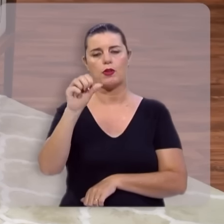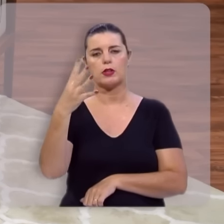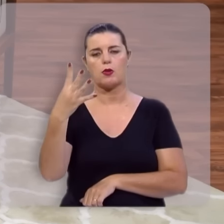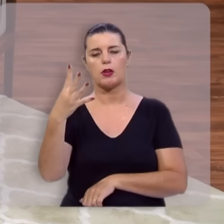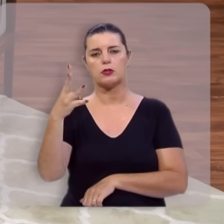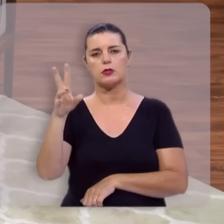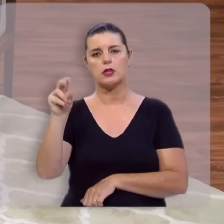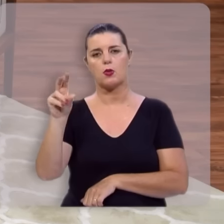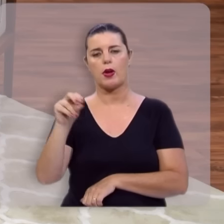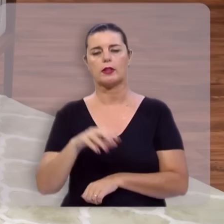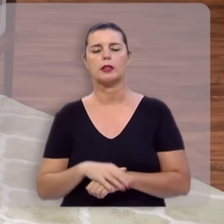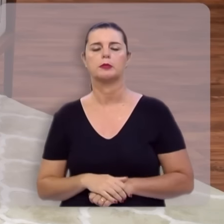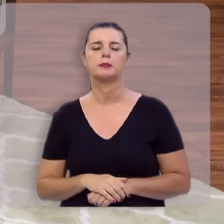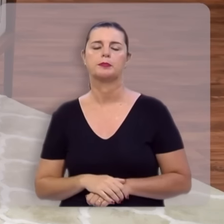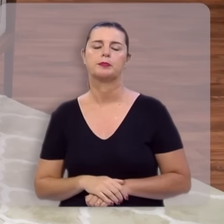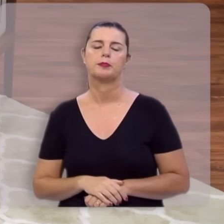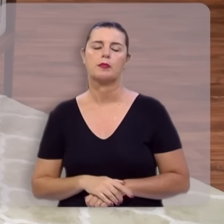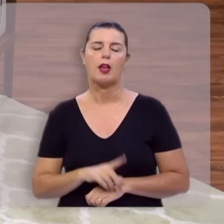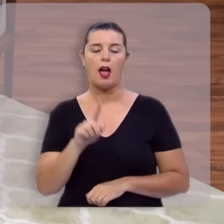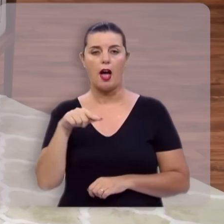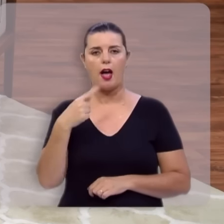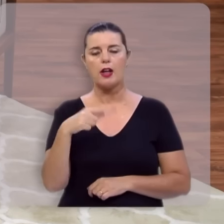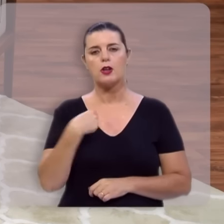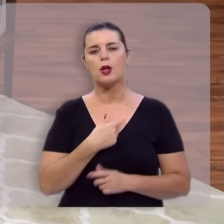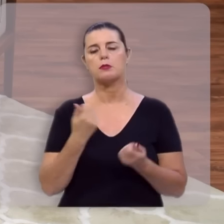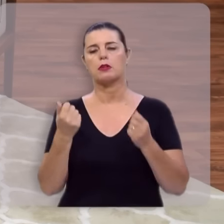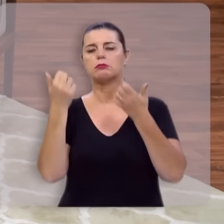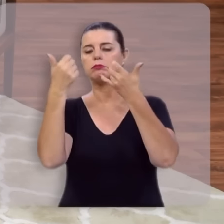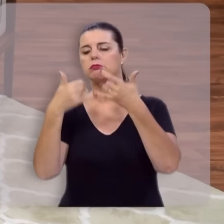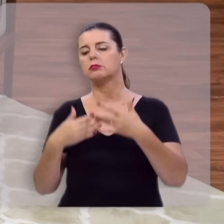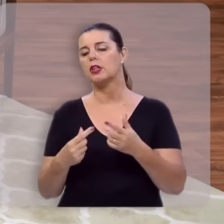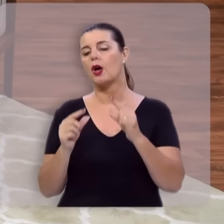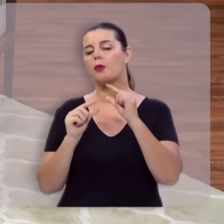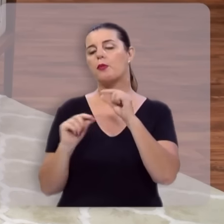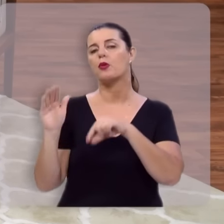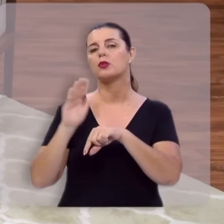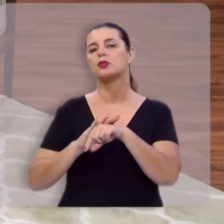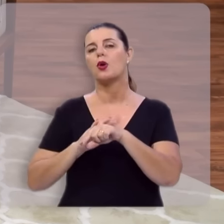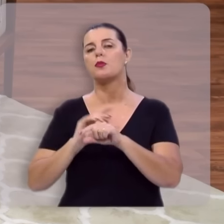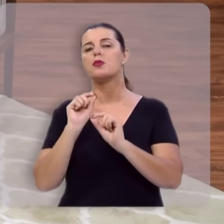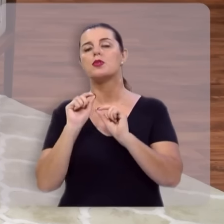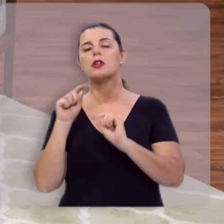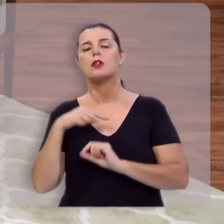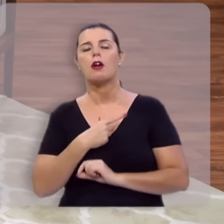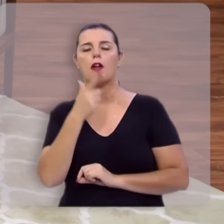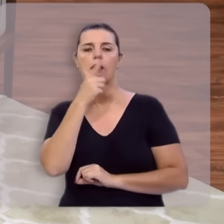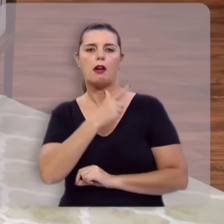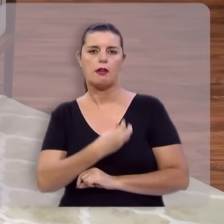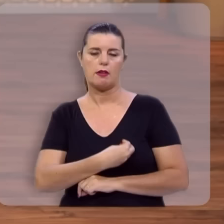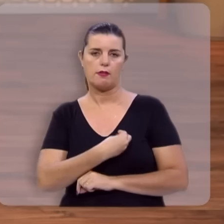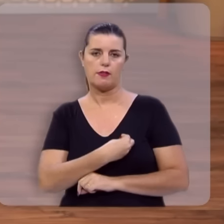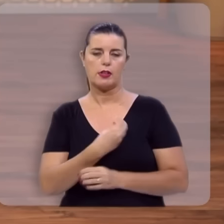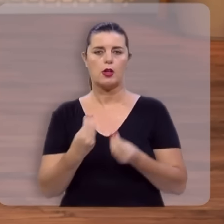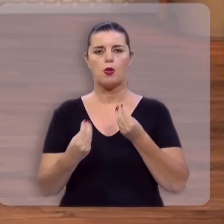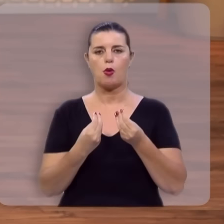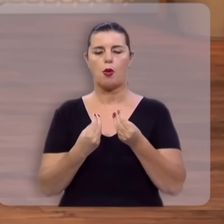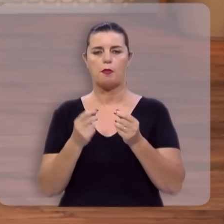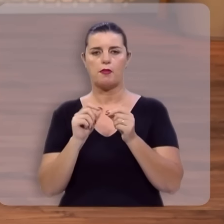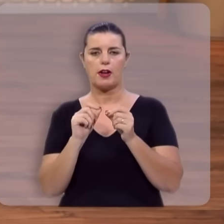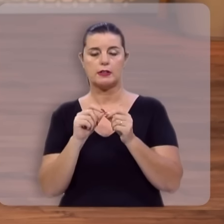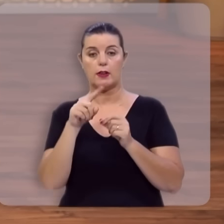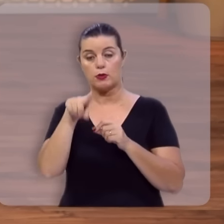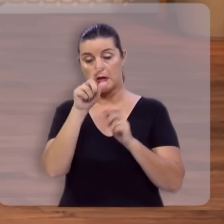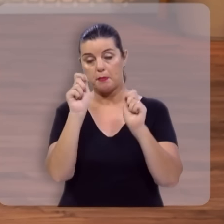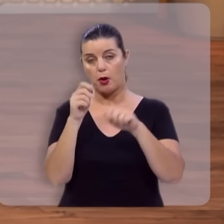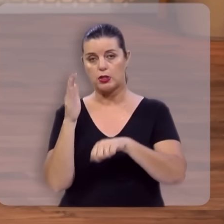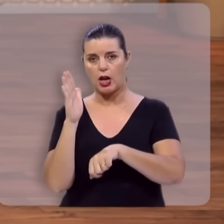18 94 50. E aí a gente vai te contar um pouquinho a respeito daquilo que a gente tem feito e como que você também